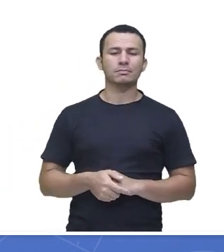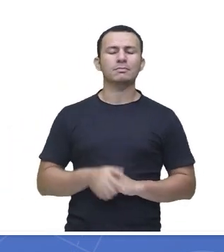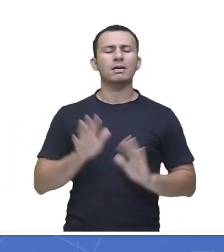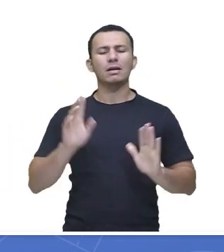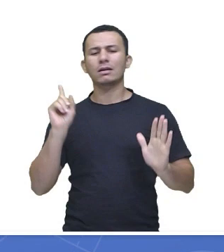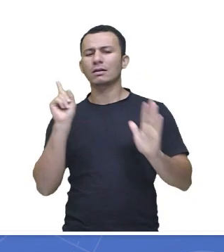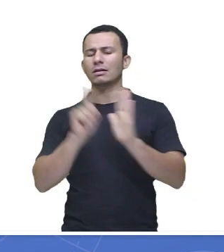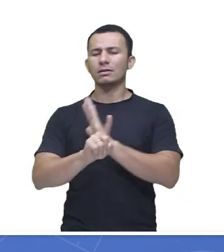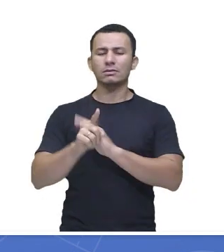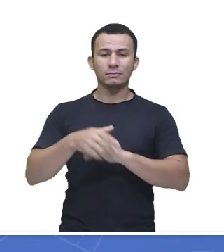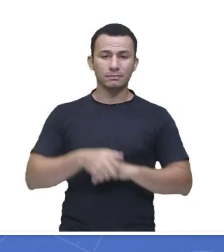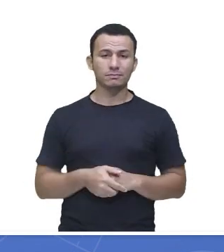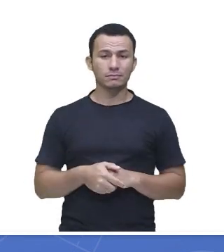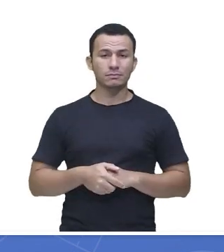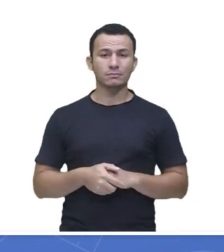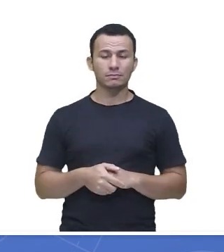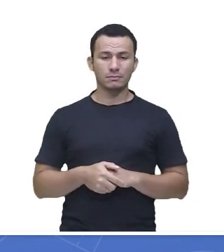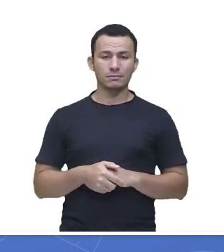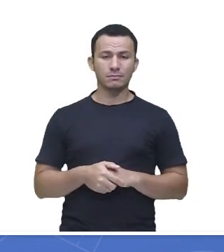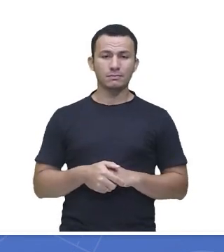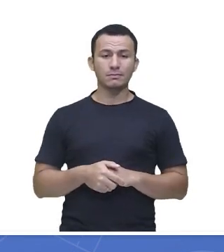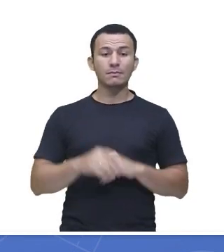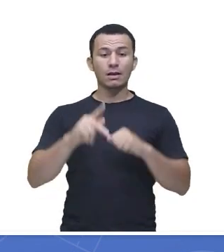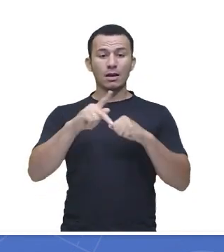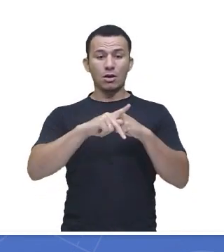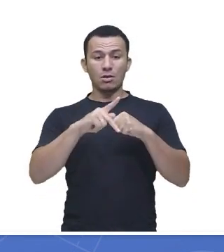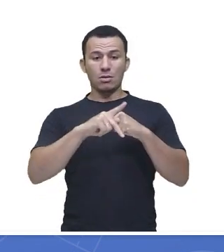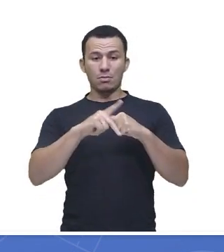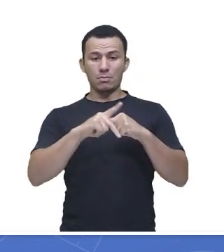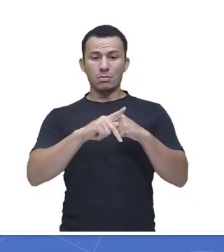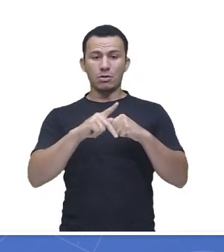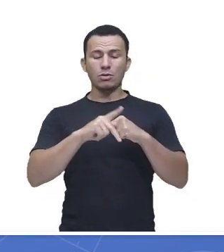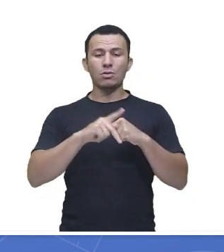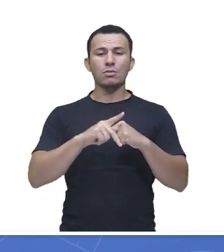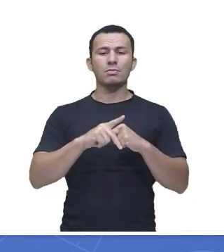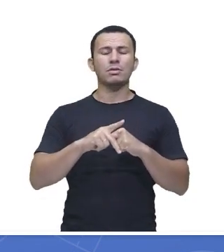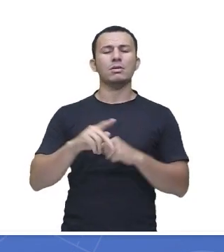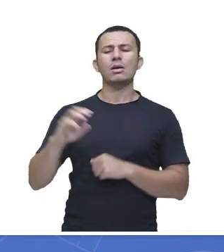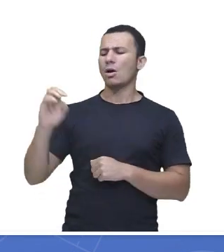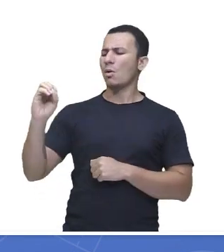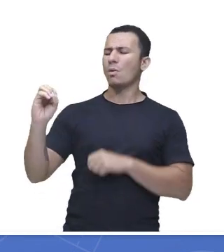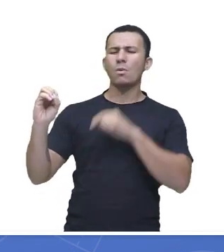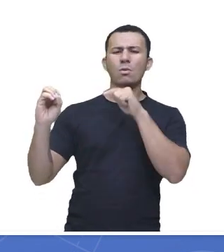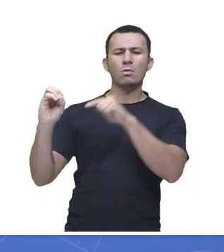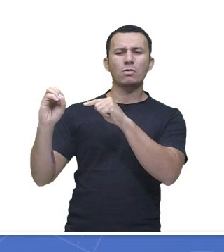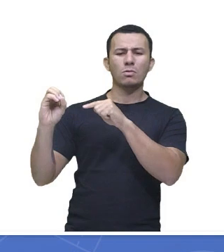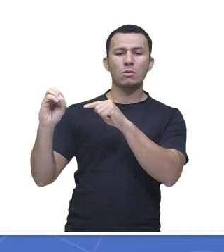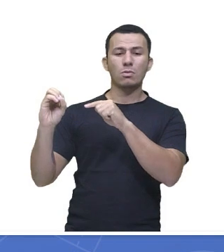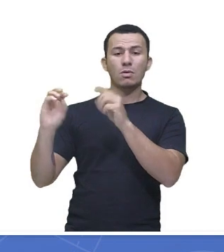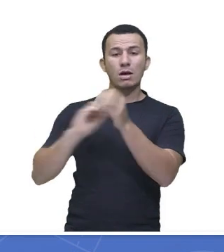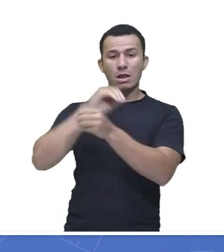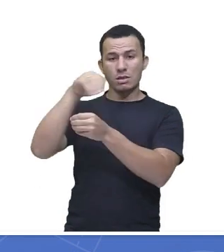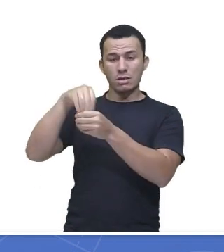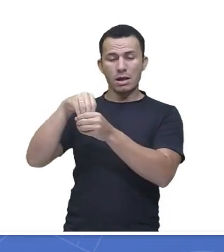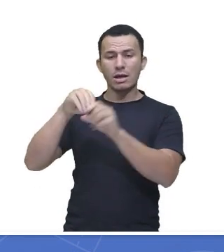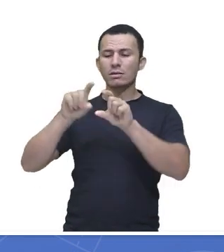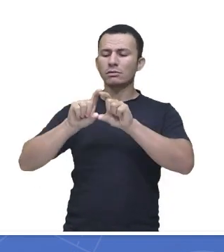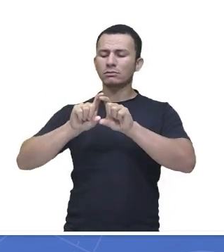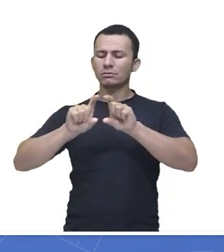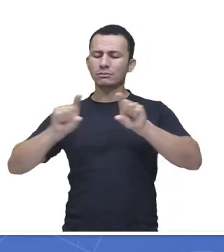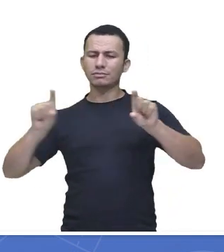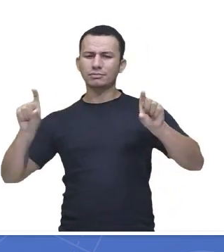seguinte: o pronome o, né, pronomezinho oblíquo o, nos versos a vida exige para